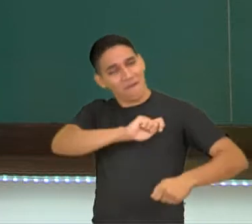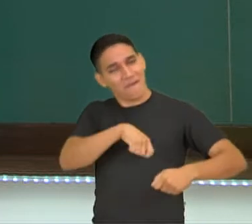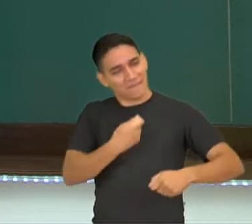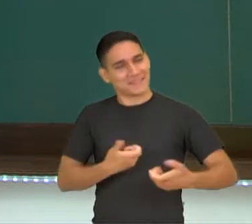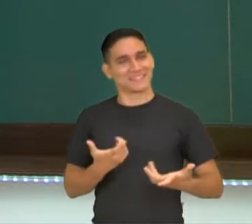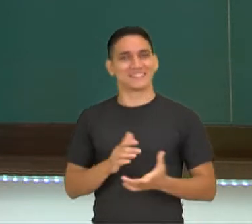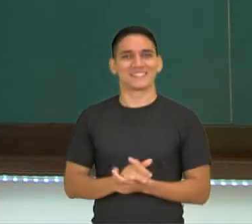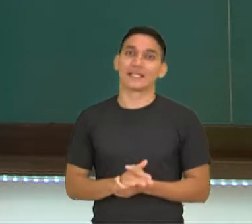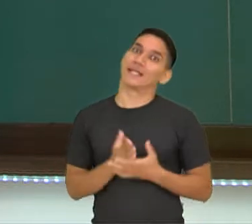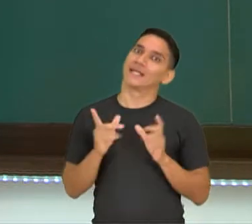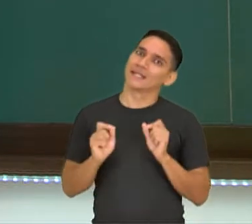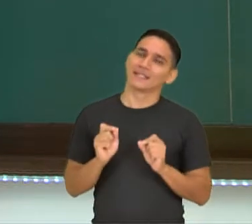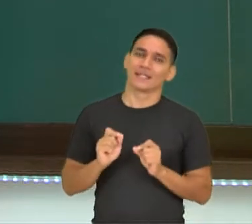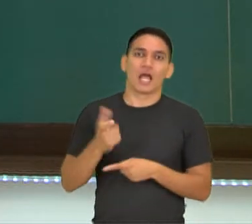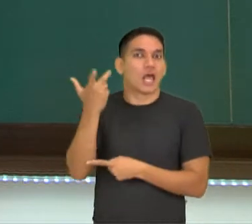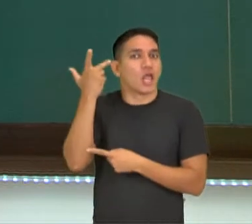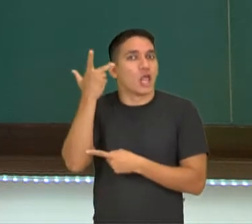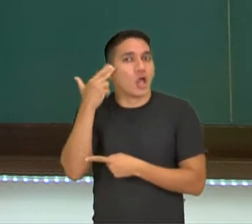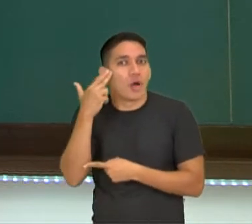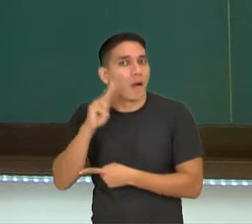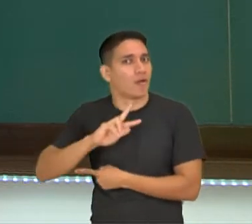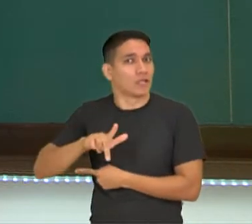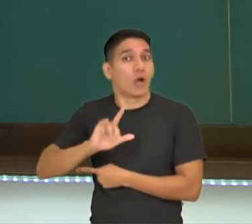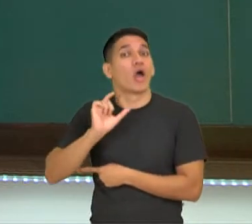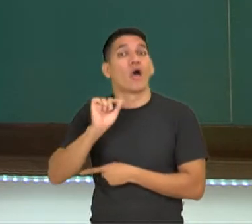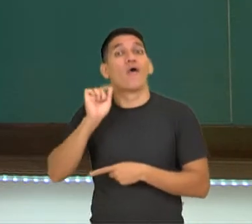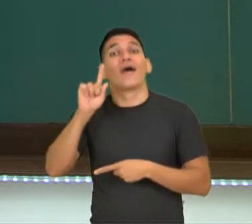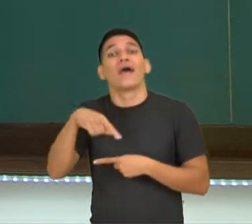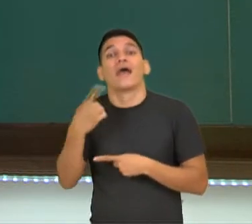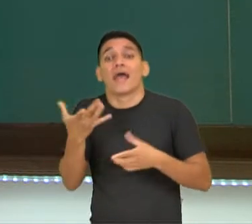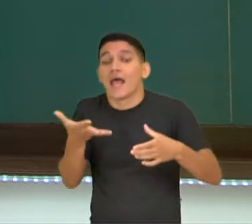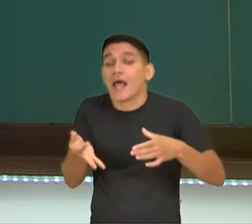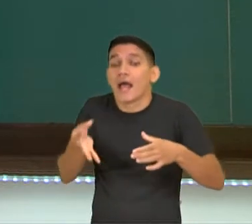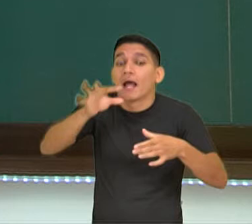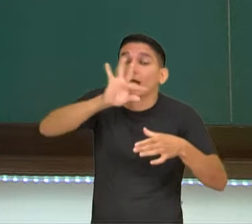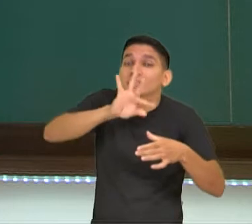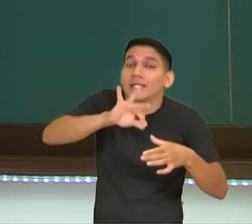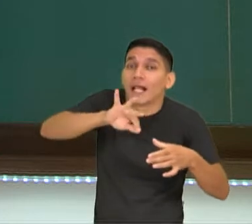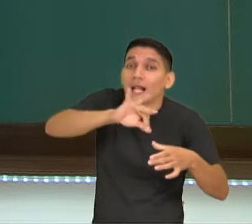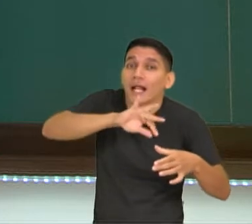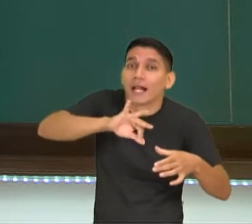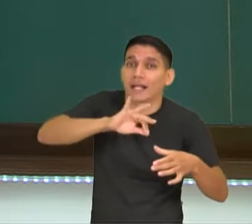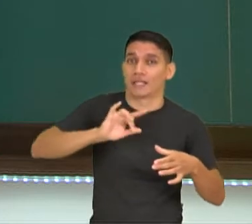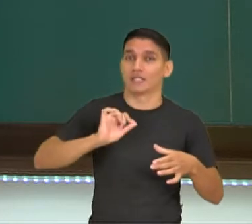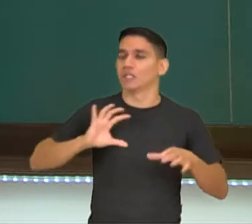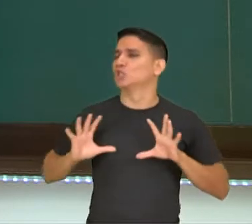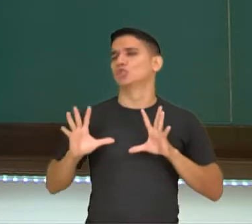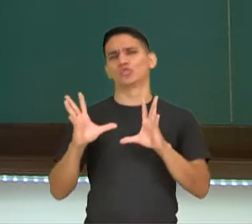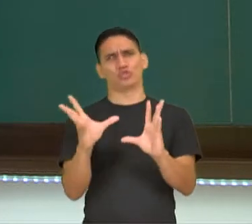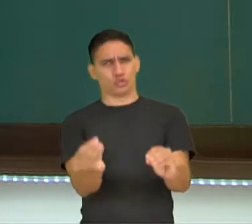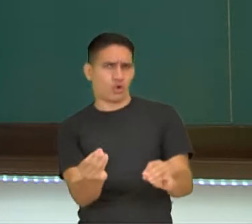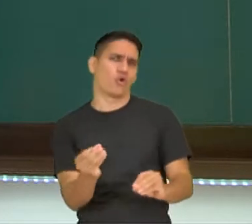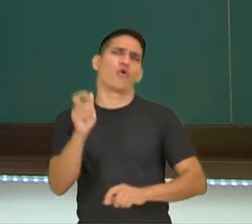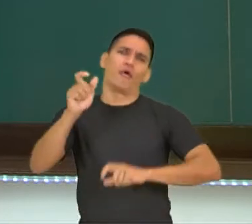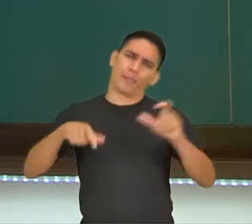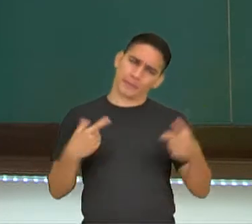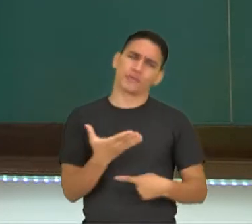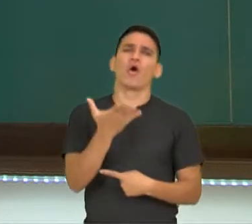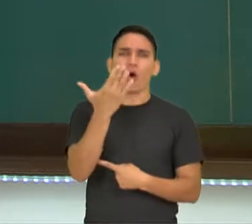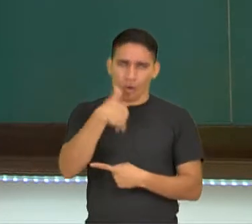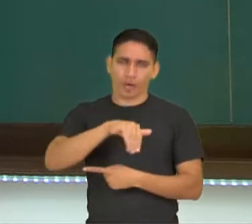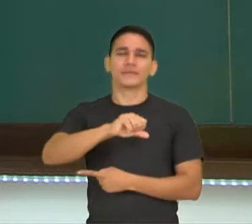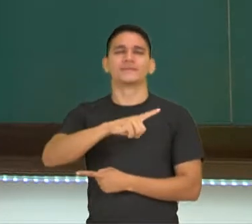ok? Não é normal, tá? É acrescentado ao sal de cozinha, porque todo mundo se alimenta de